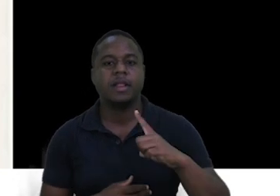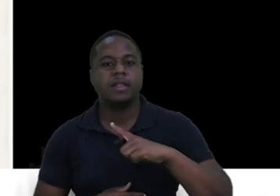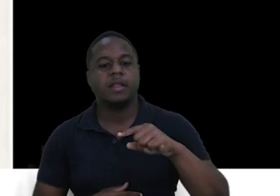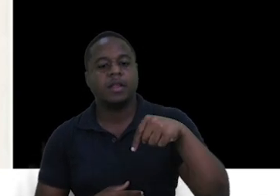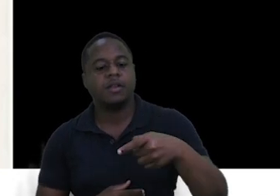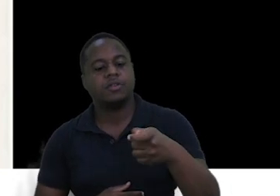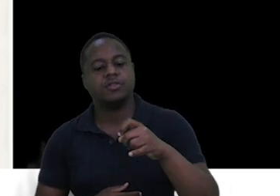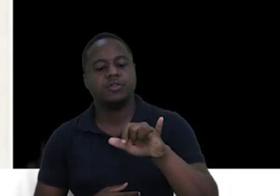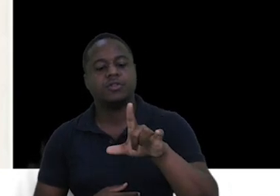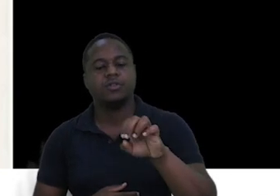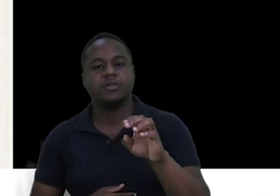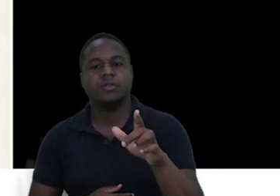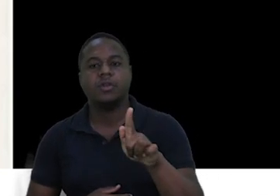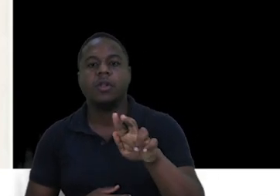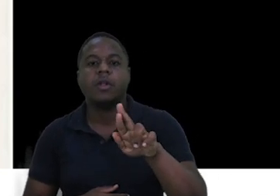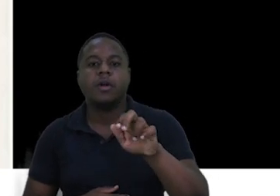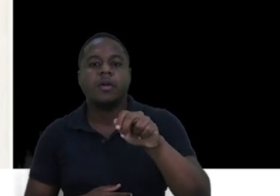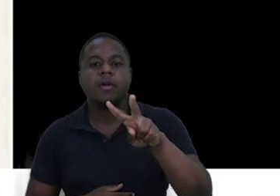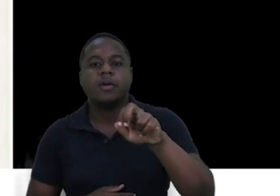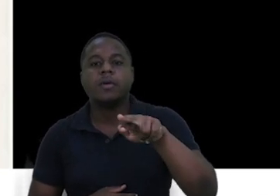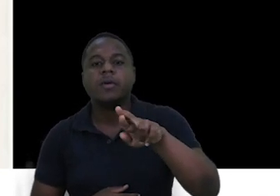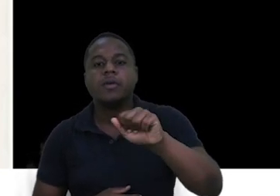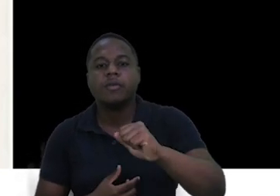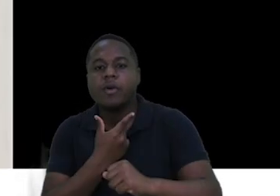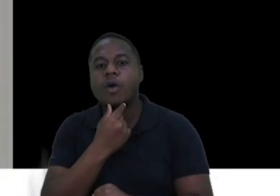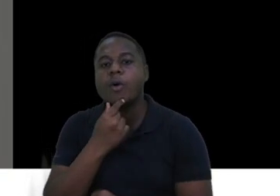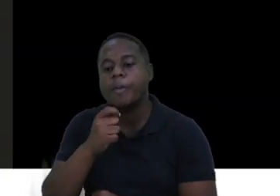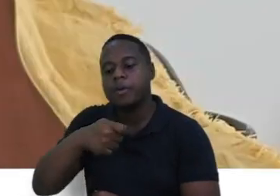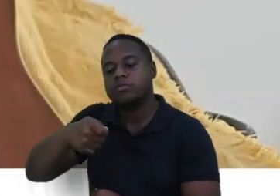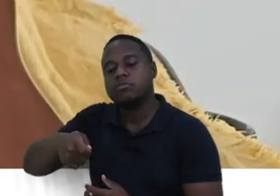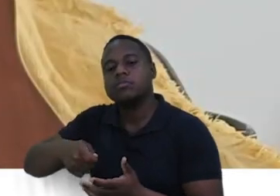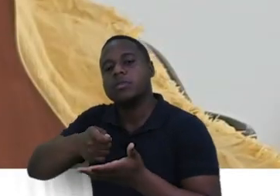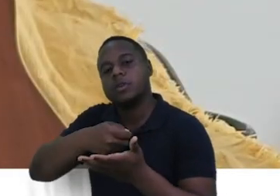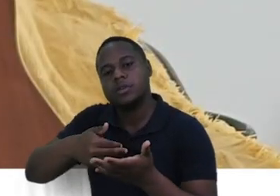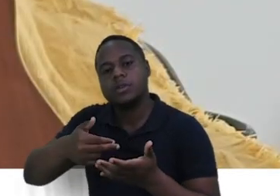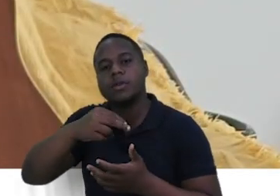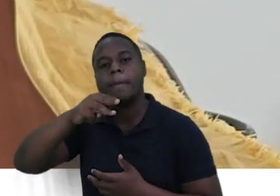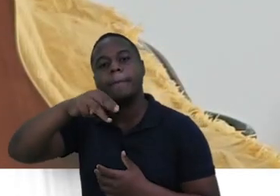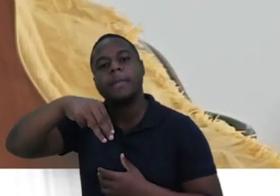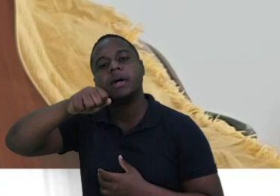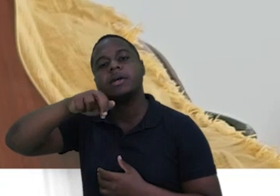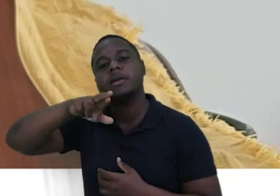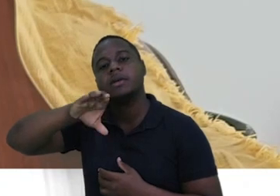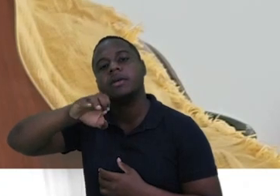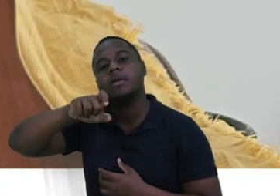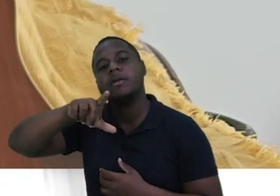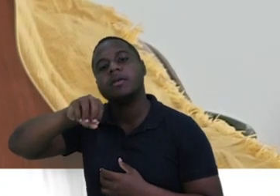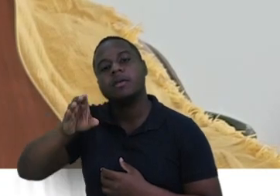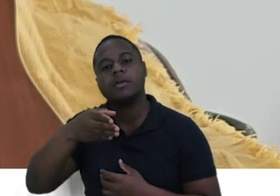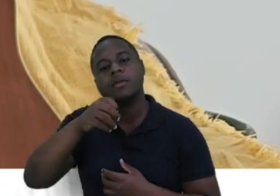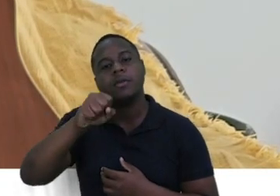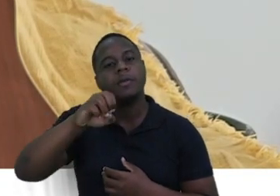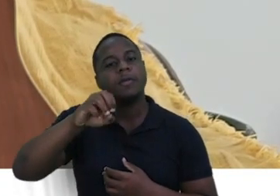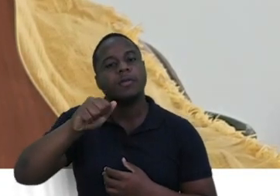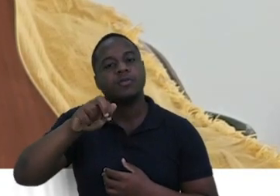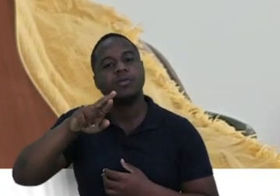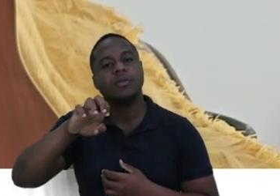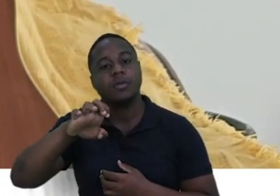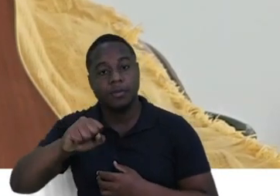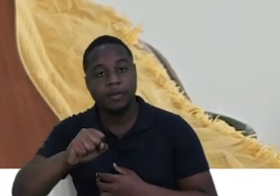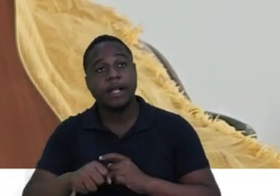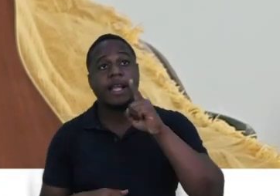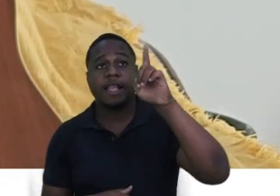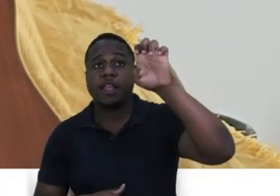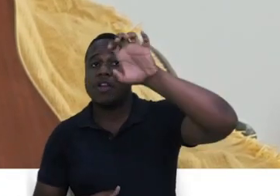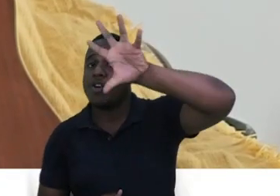xilogravura do nosso querido artista Marcelo Soares. Mas vale a ressalva, gente, de que não é apenas na Europa o único lugar que